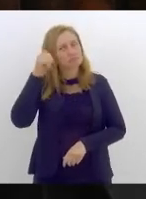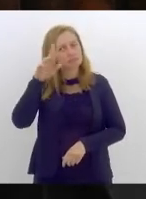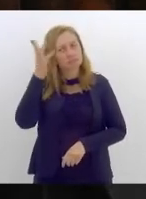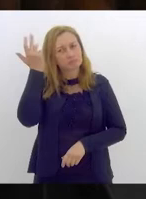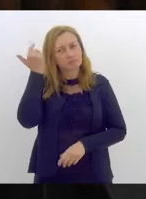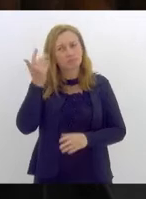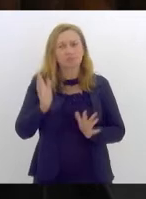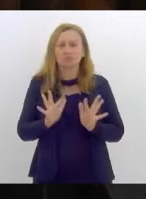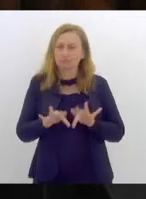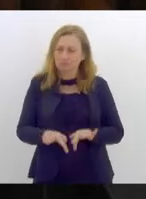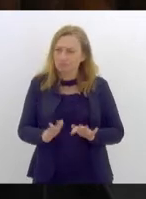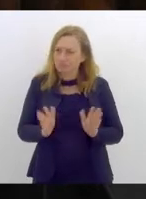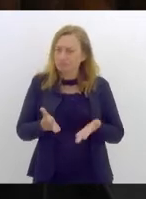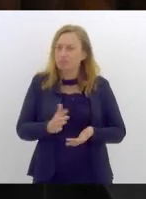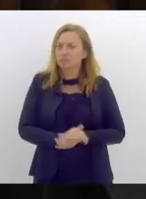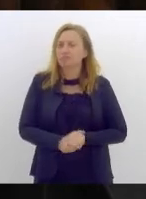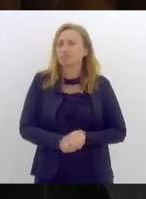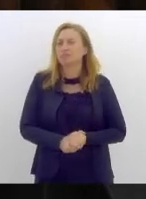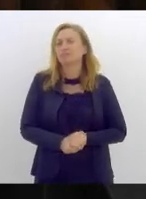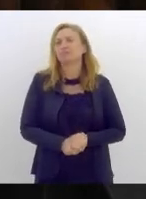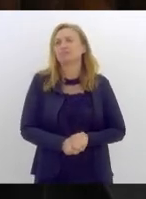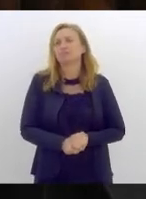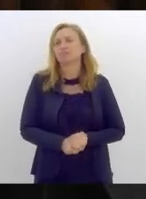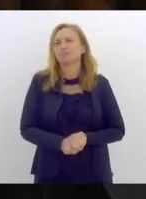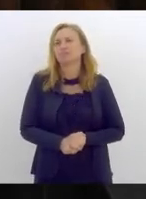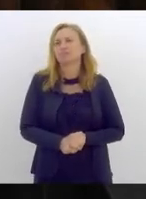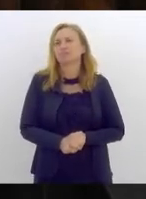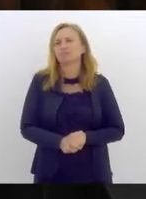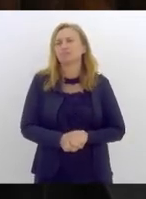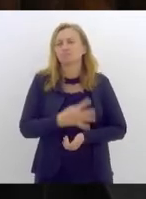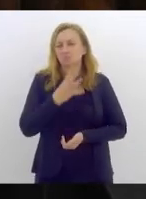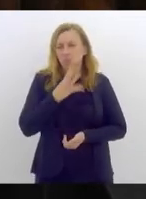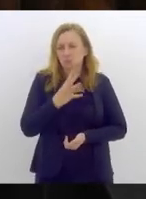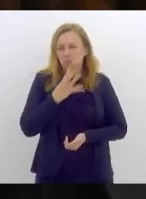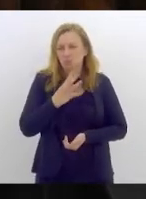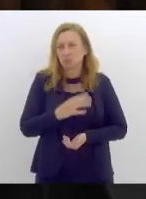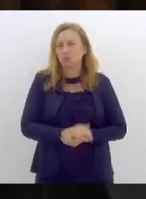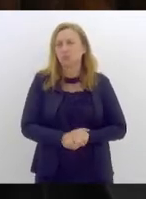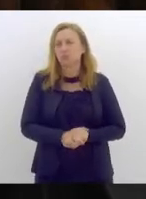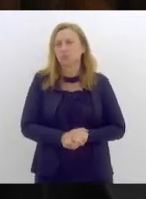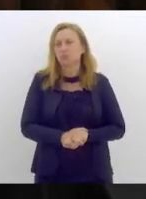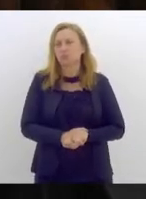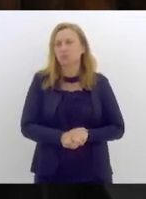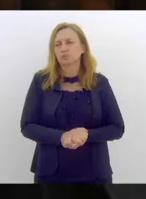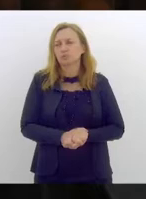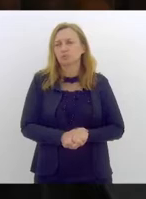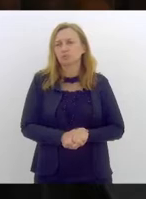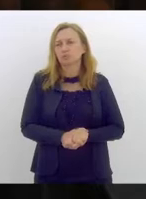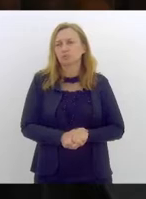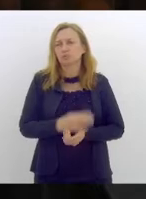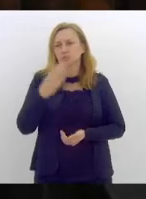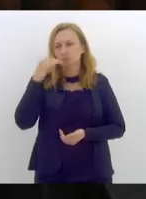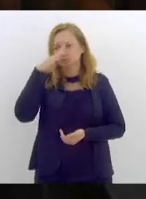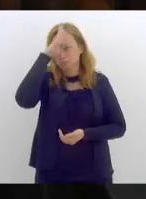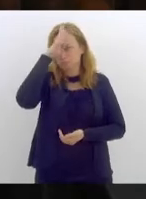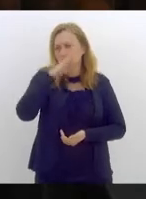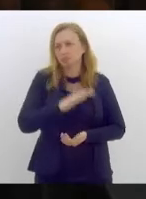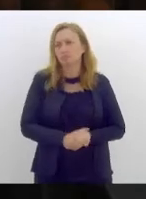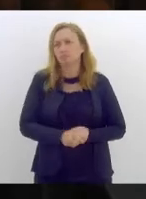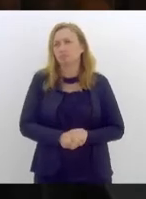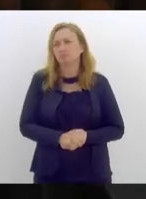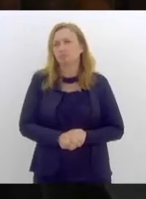e vou concluir que eu reconheça que o bolsonarismo